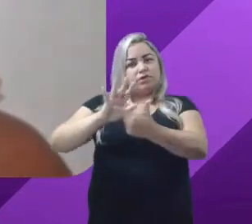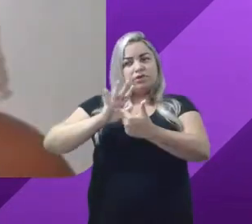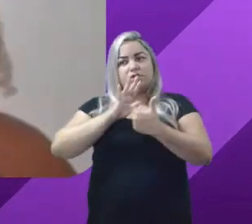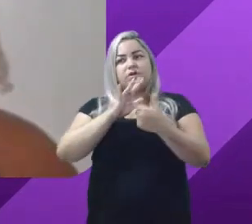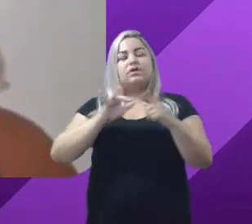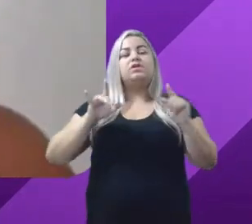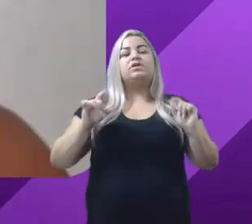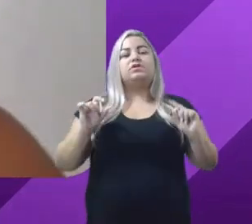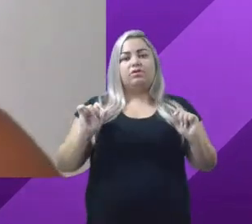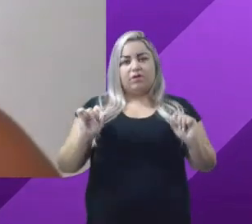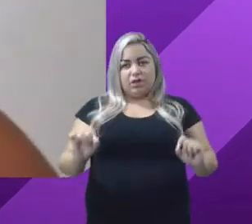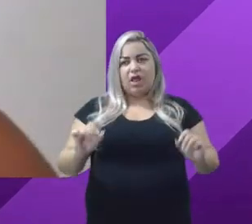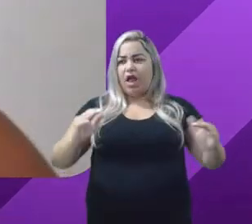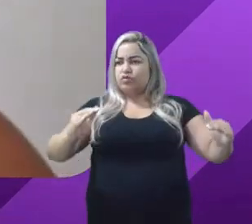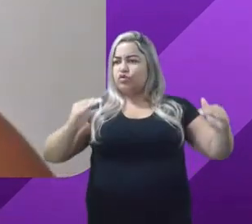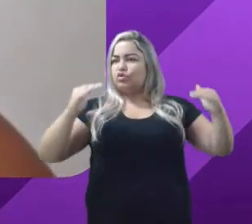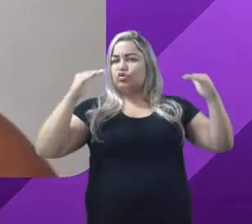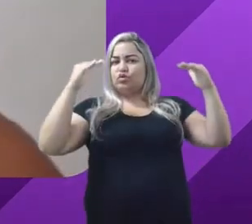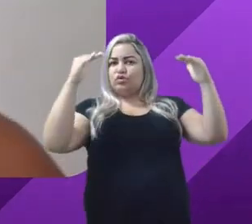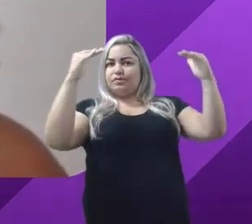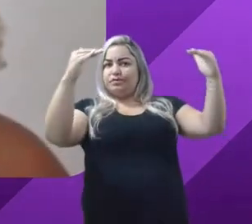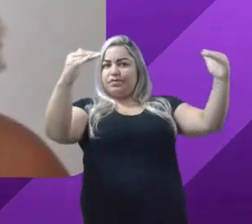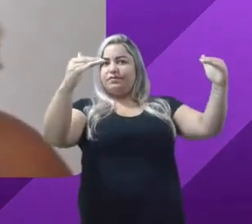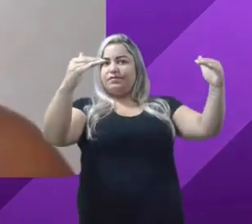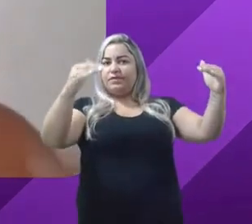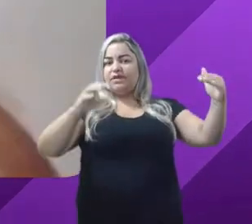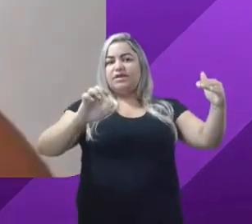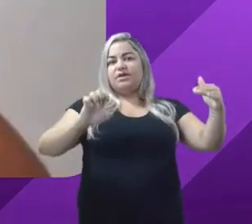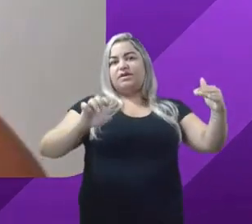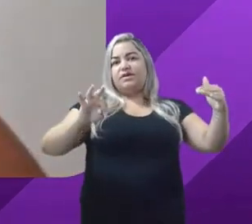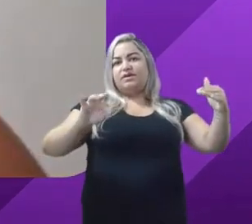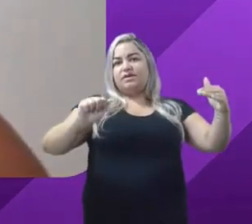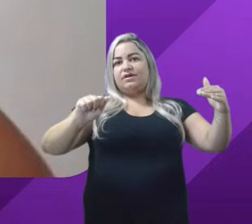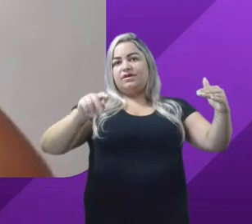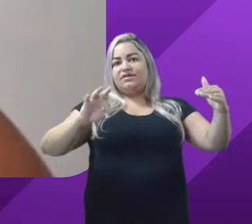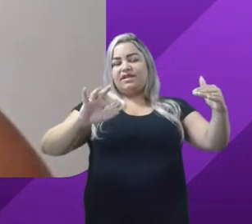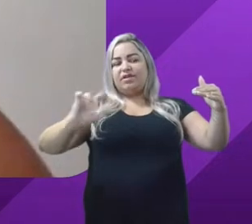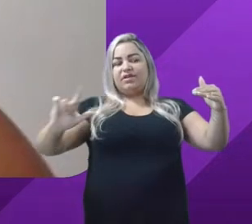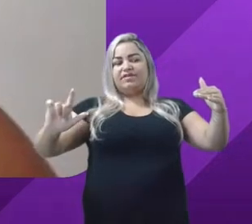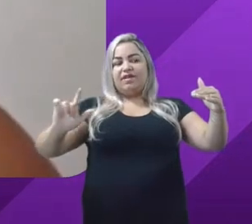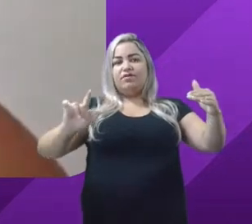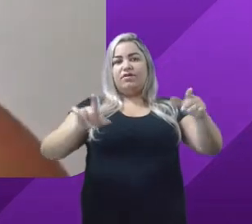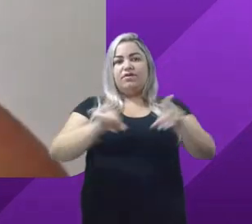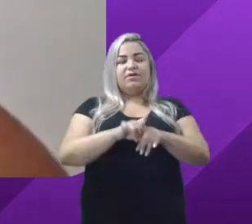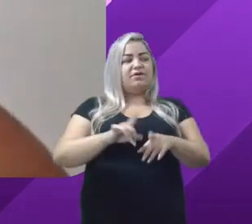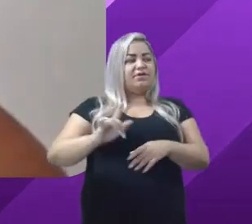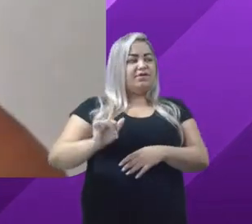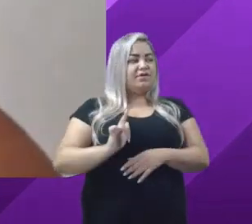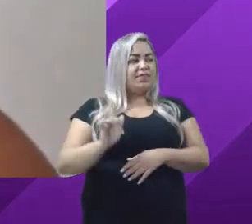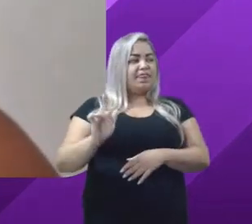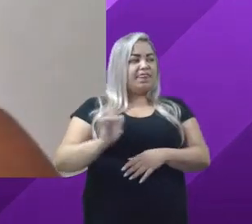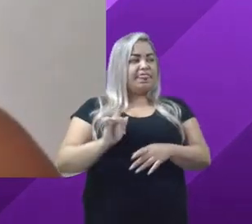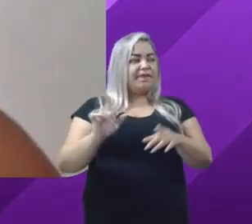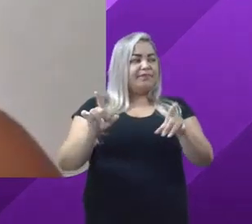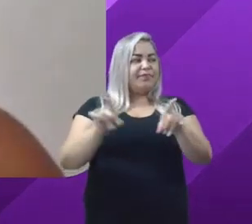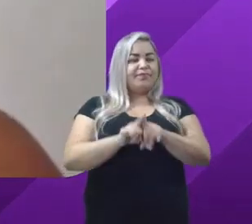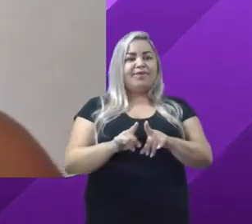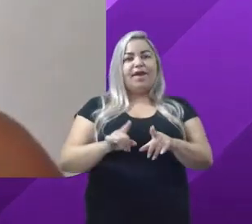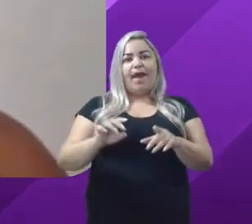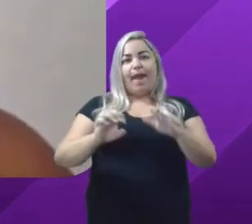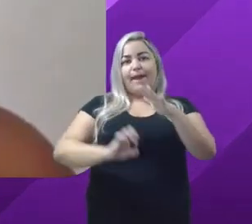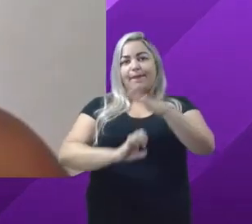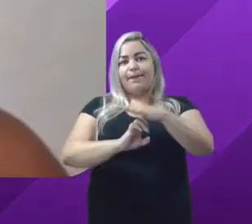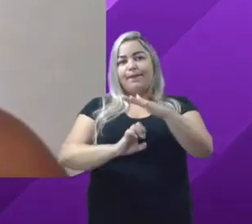que a soberania estatal, juntamente com juntamente com